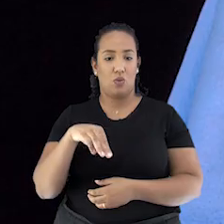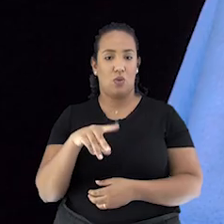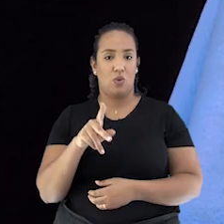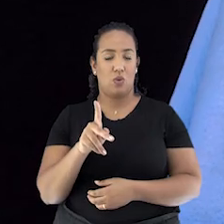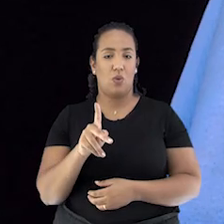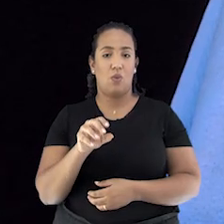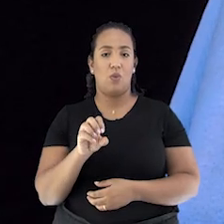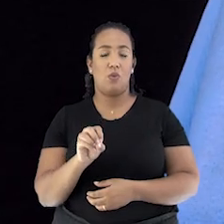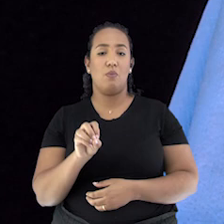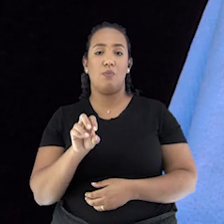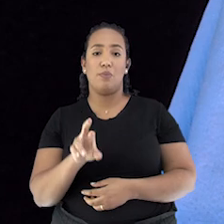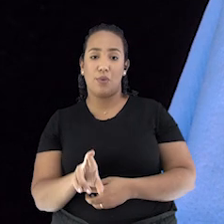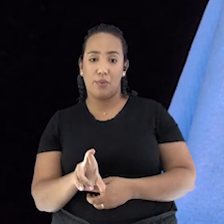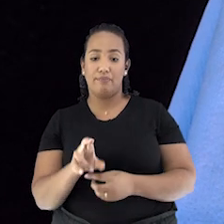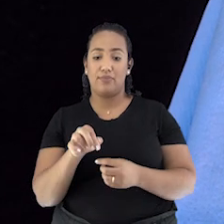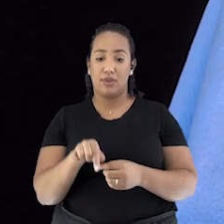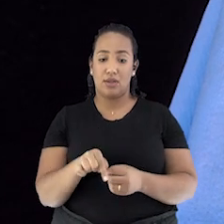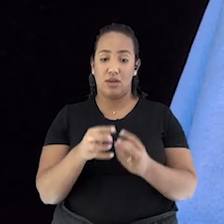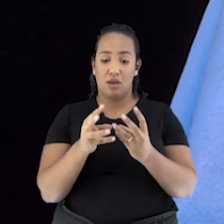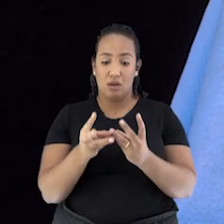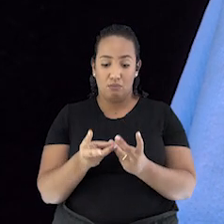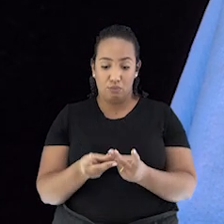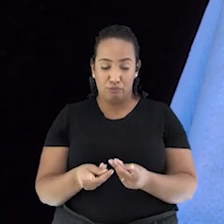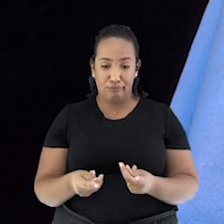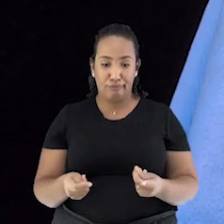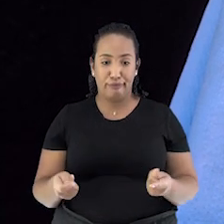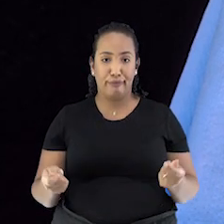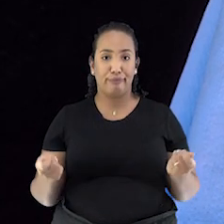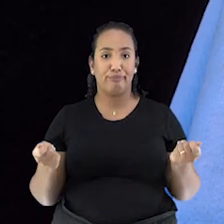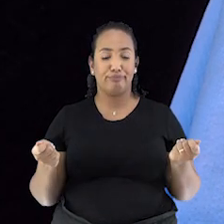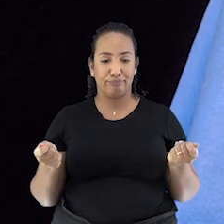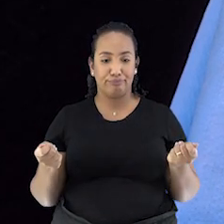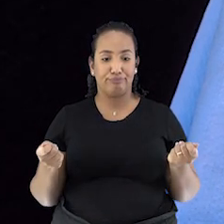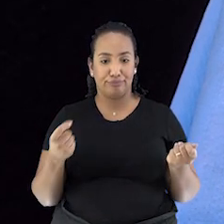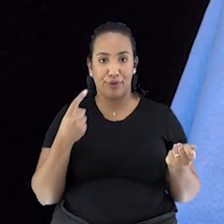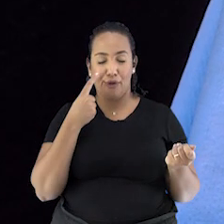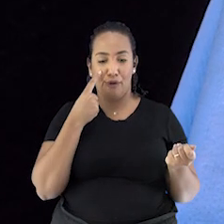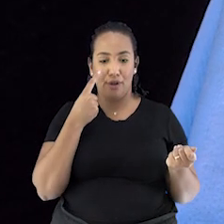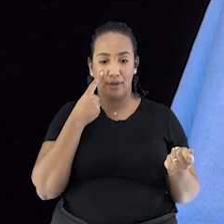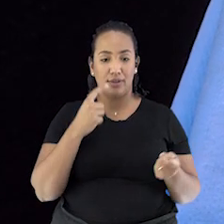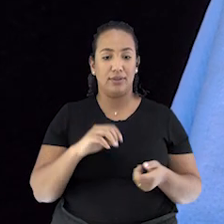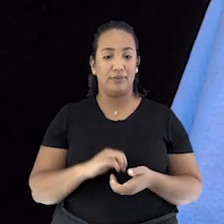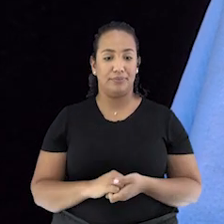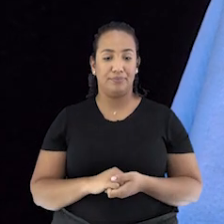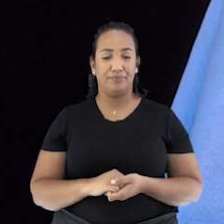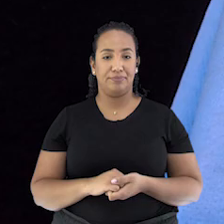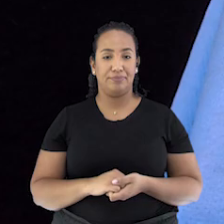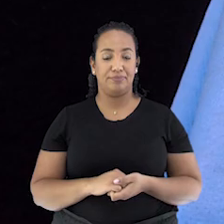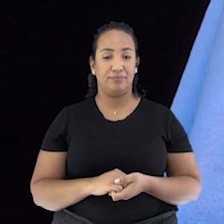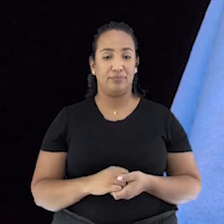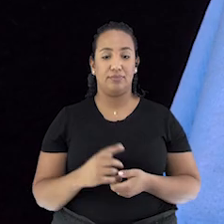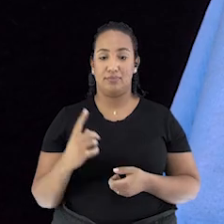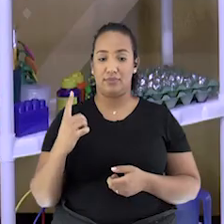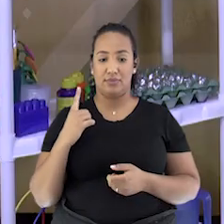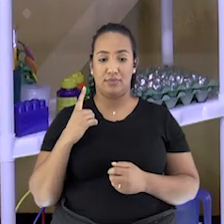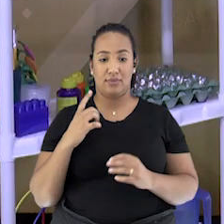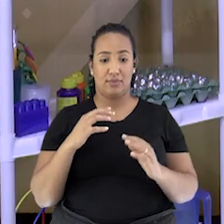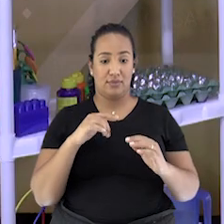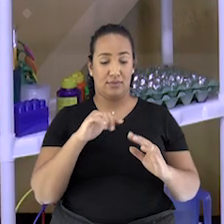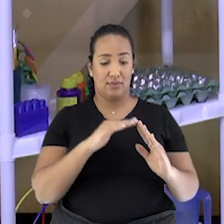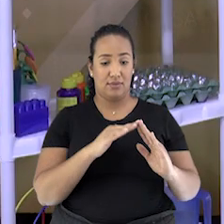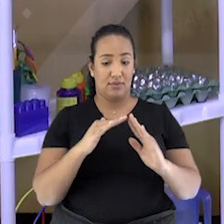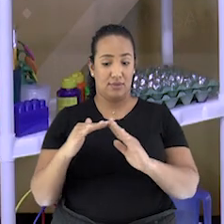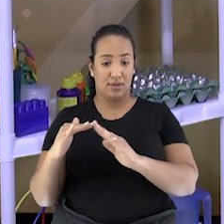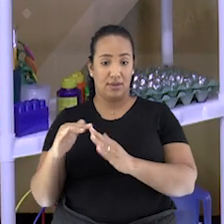desmanchar. Vejam este número, tem muitas casas. 1, 2, 3, 4. Quanto maior a quantidade